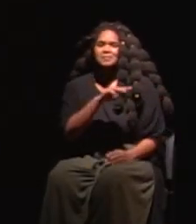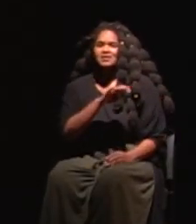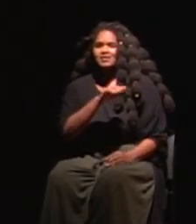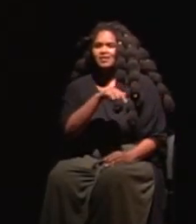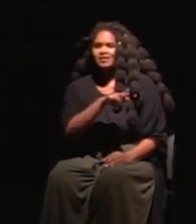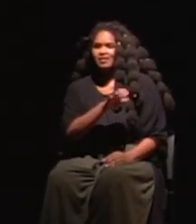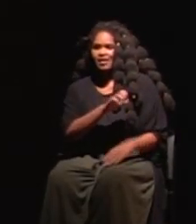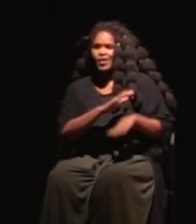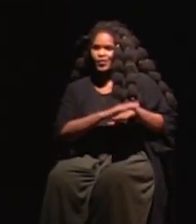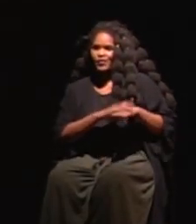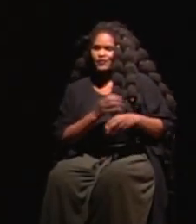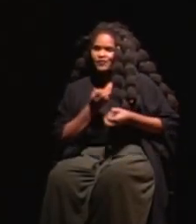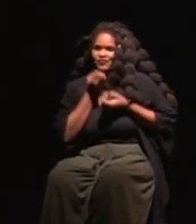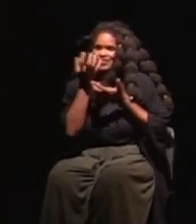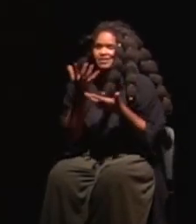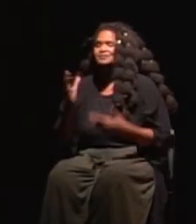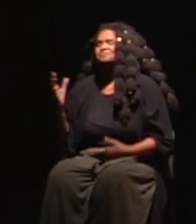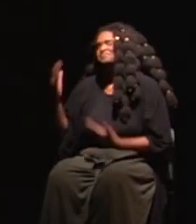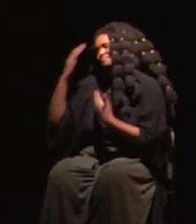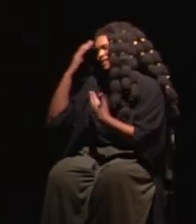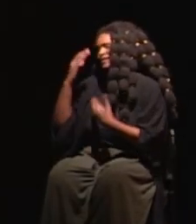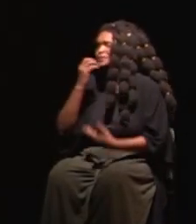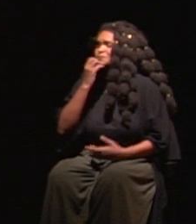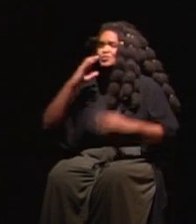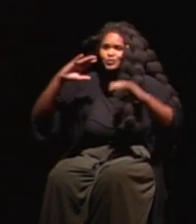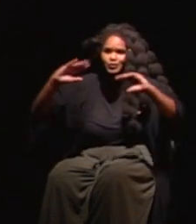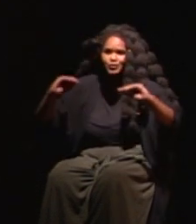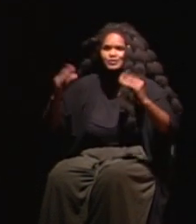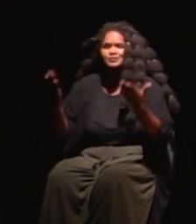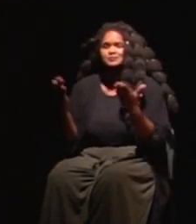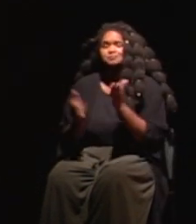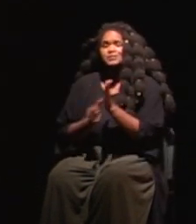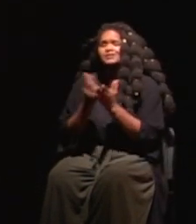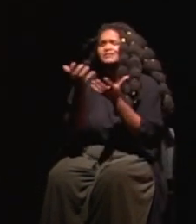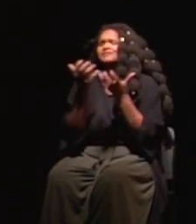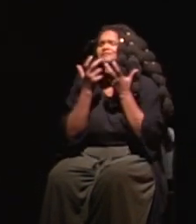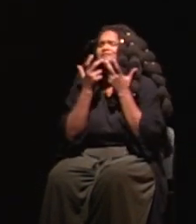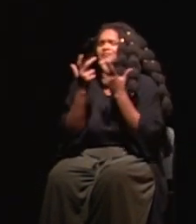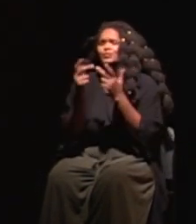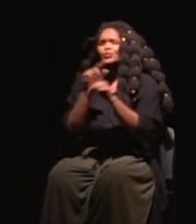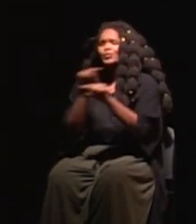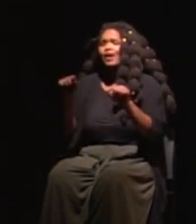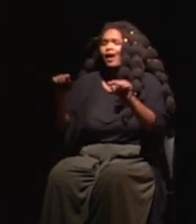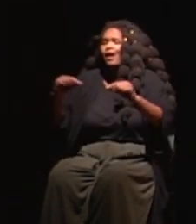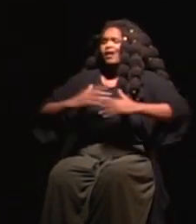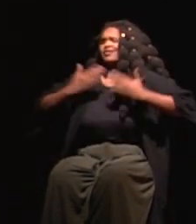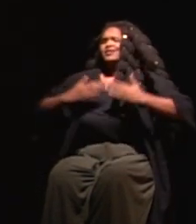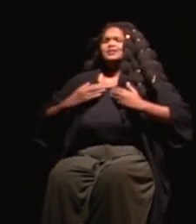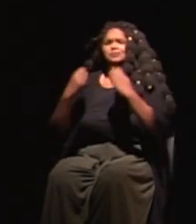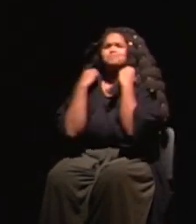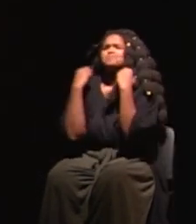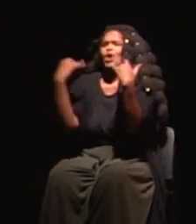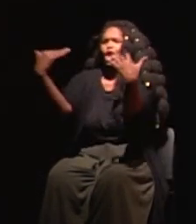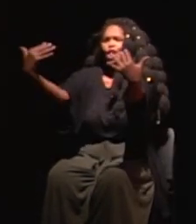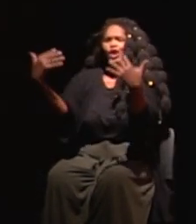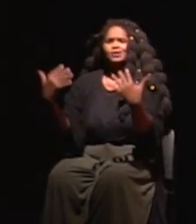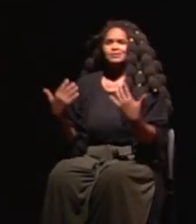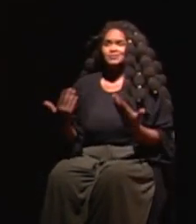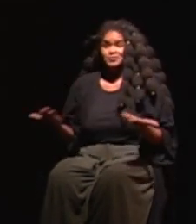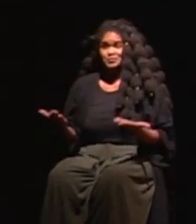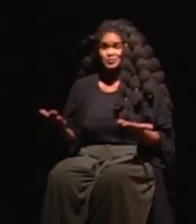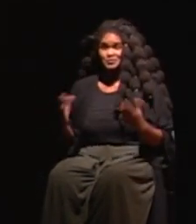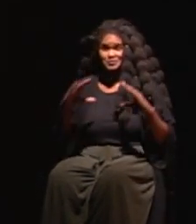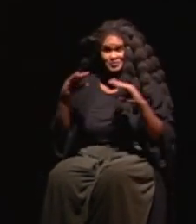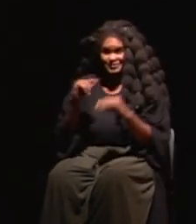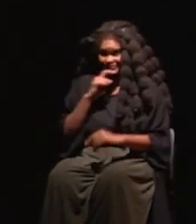Continua. Obrigado. Bom, boa noite. Primeiro dizer que é uma alegria ver esse auditório cheio assim nessa noite fria,